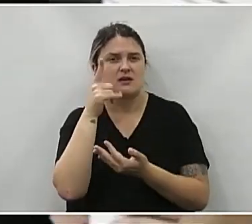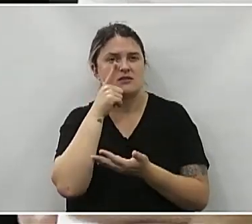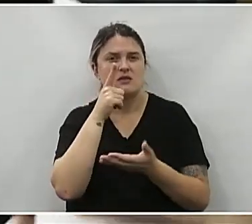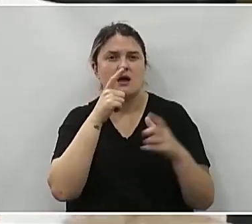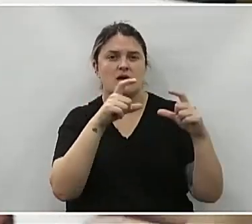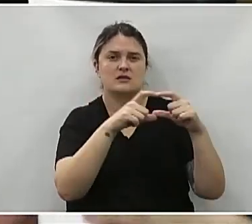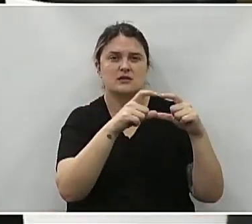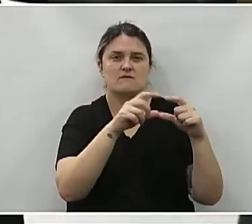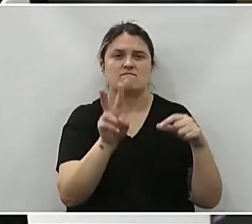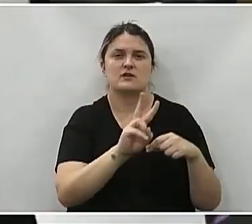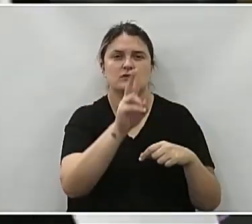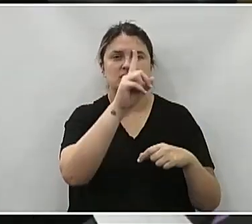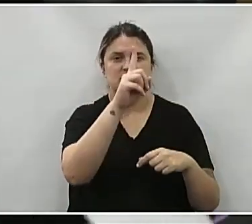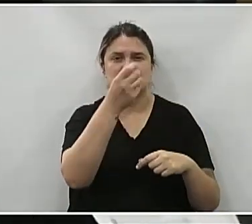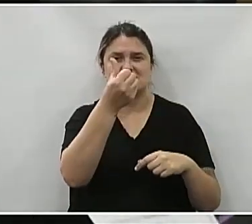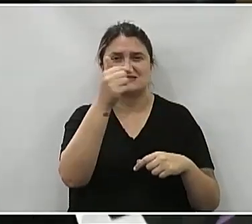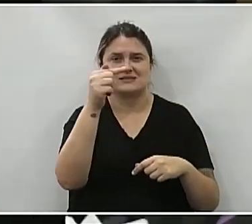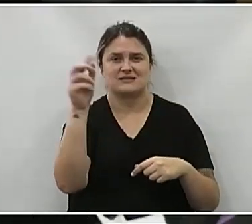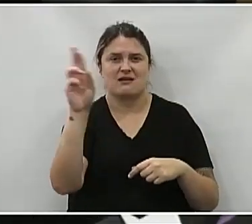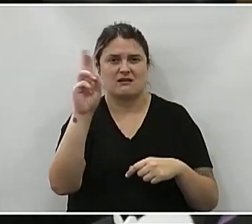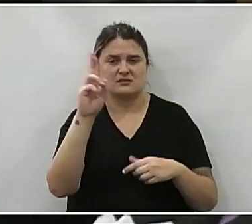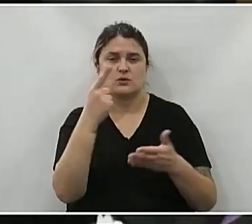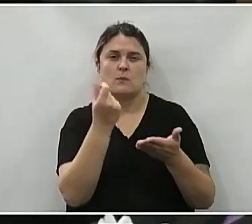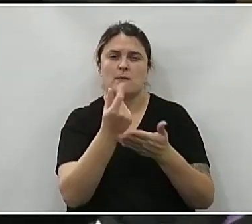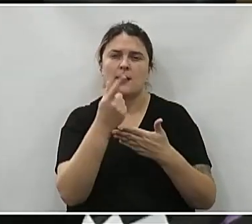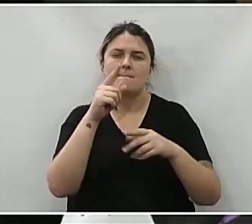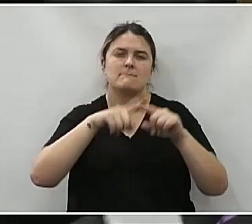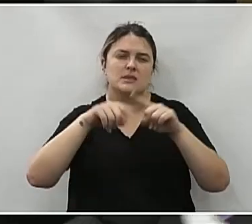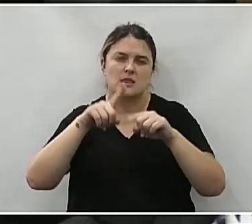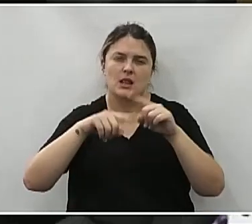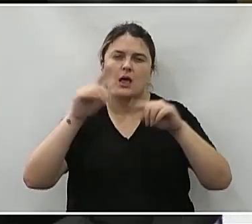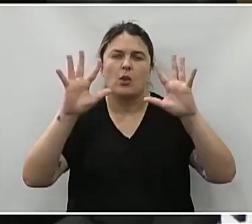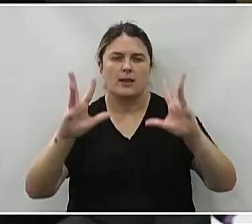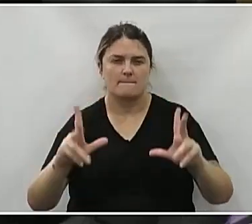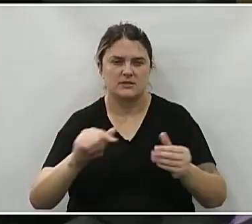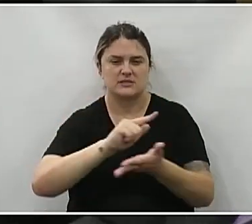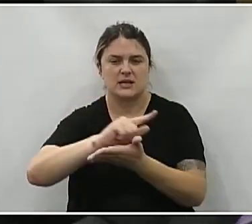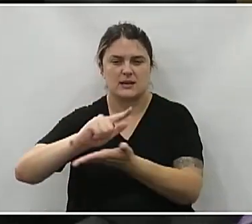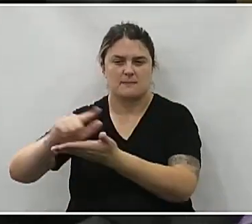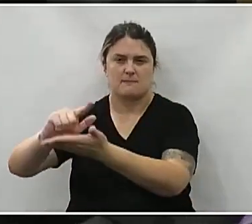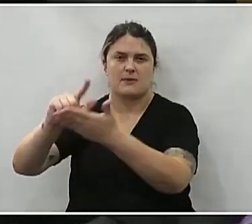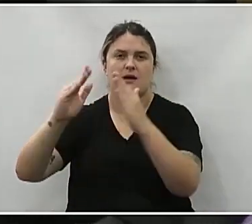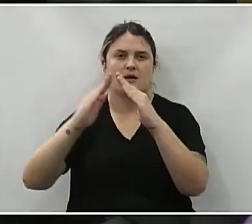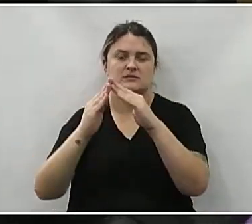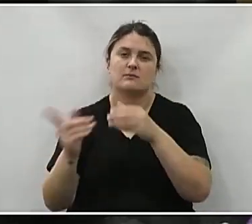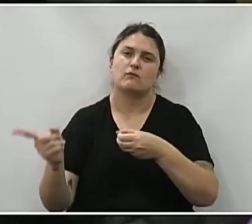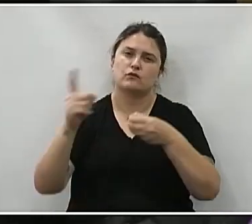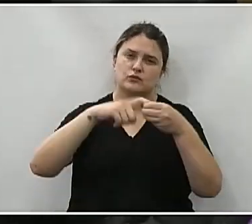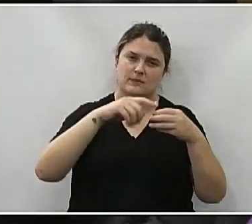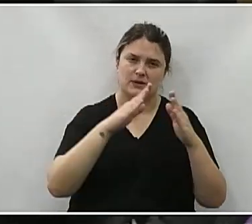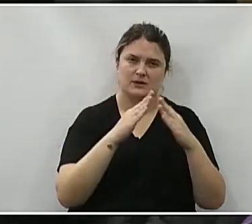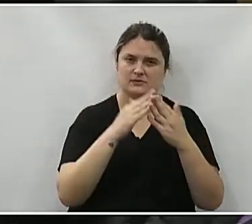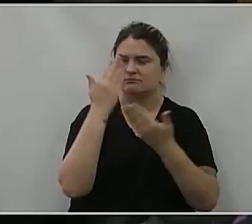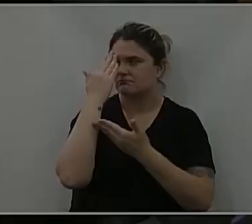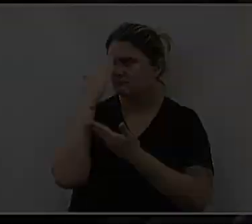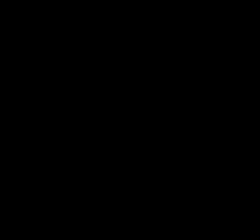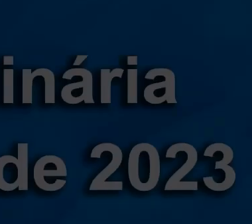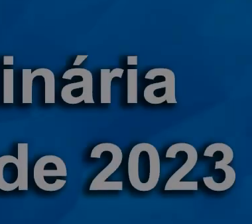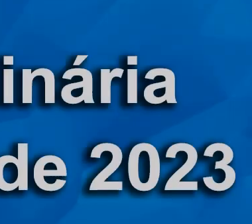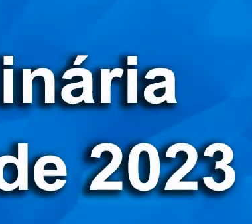R 167 para comprar aí produtos de limpeza para poder est ajudando aí na questão da volta aos seus lares Muito obrigado